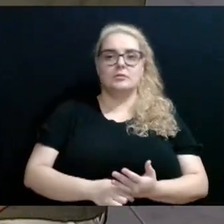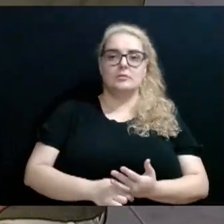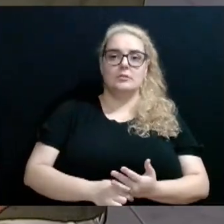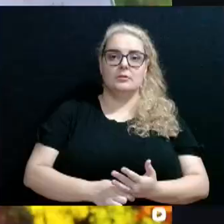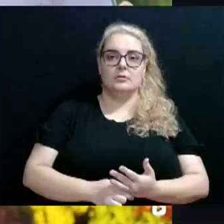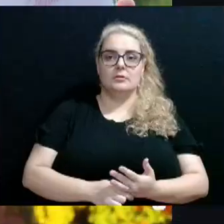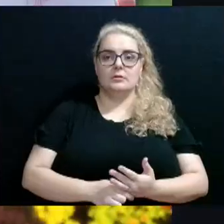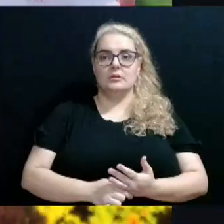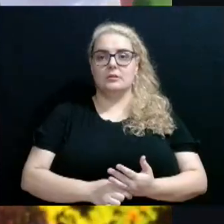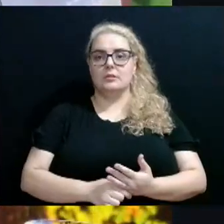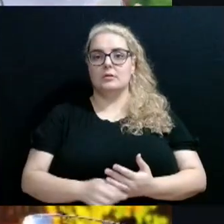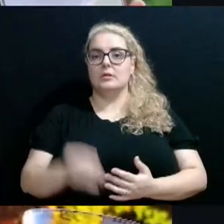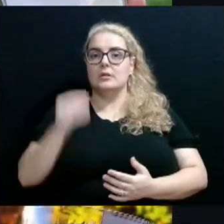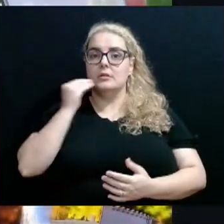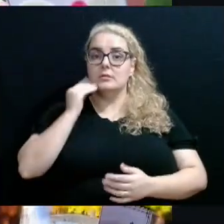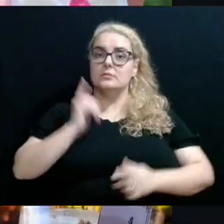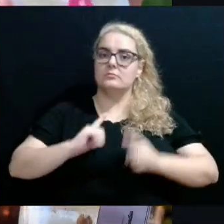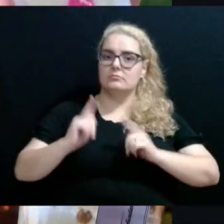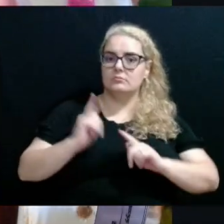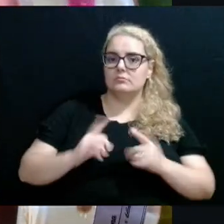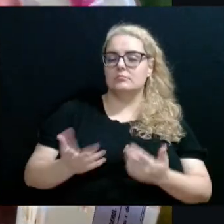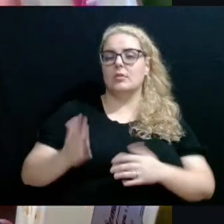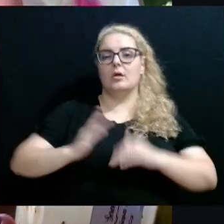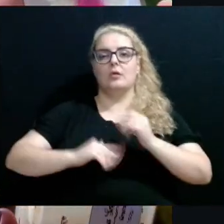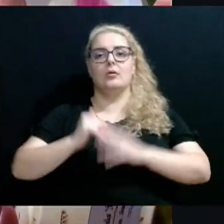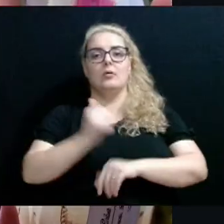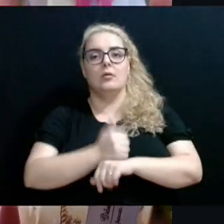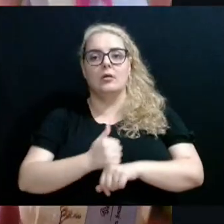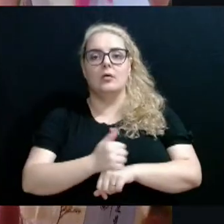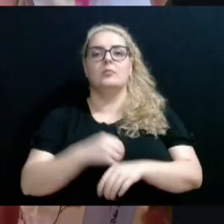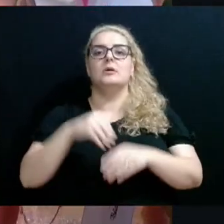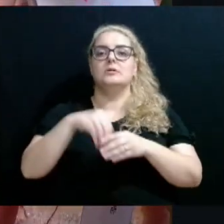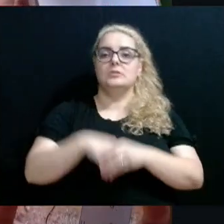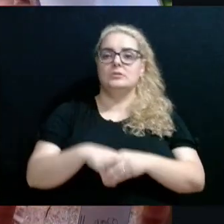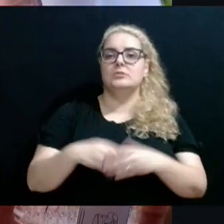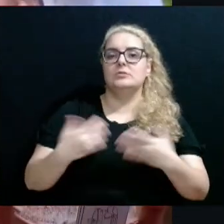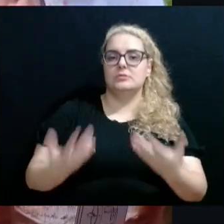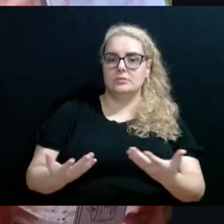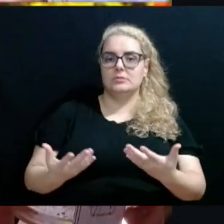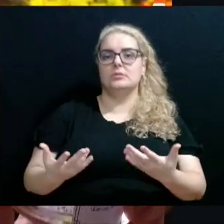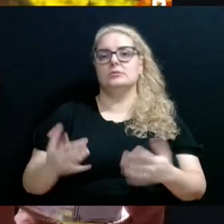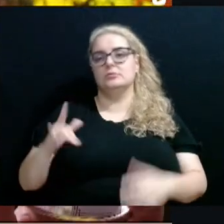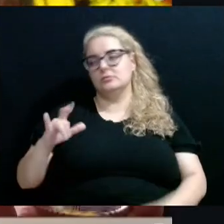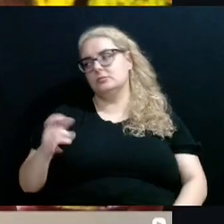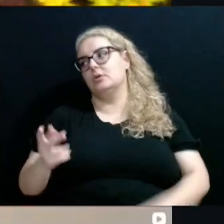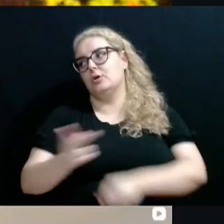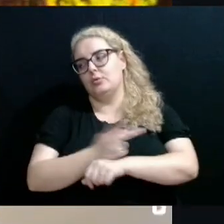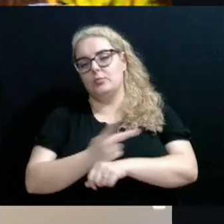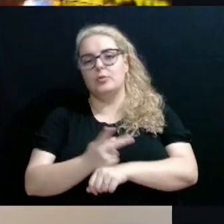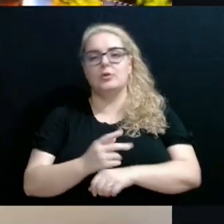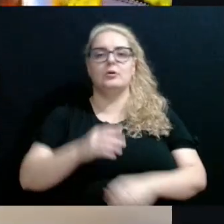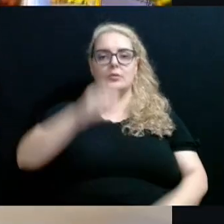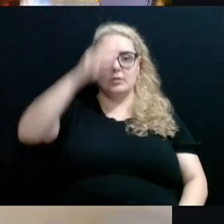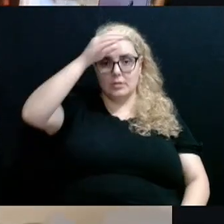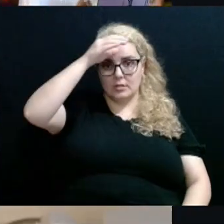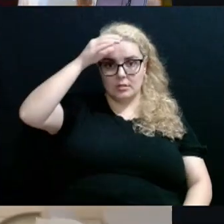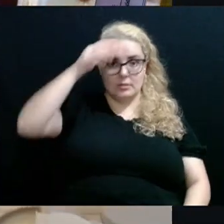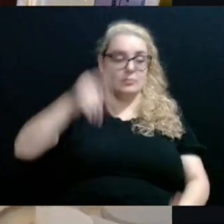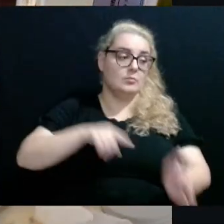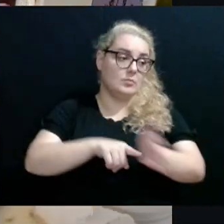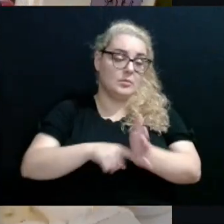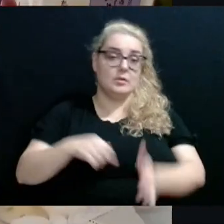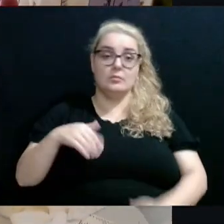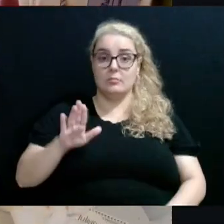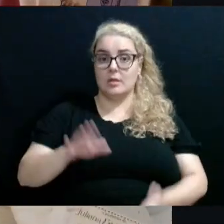Tentar gerar ali um profissional dentro do Instagram e buscando cliente, cada vez mais pesquisando como tirar